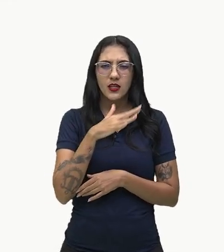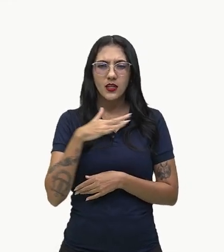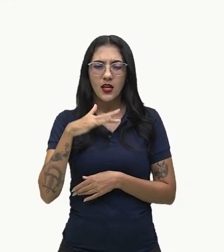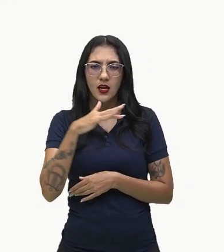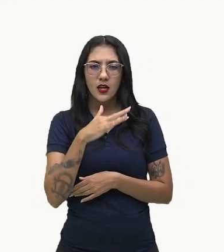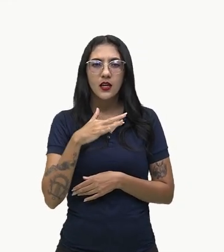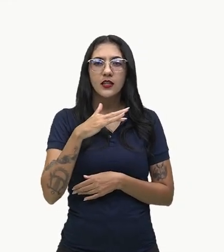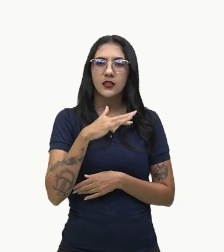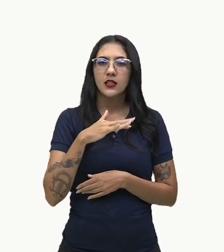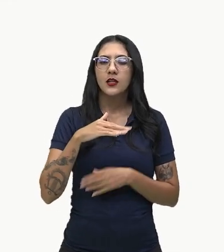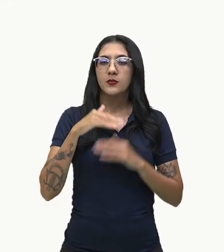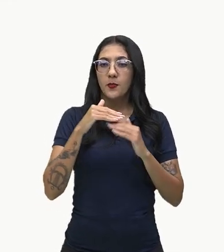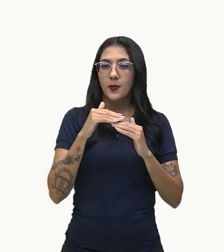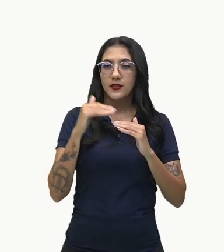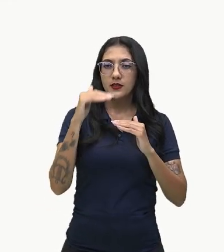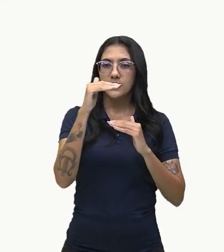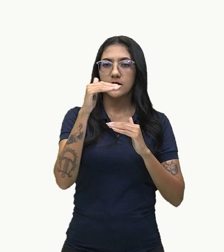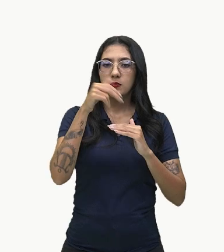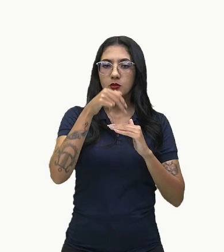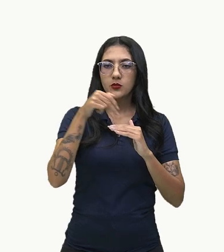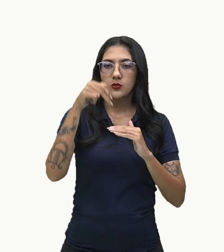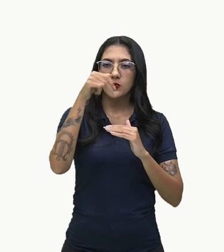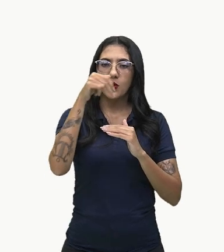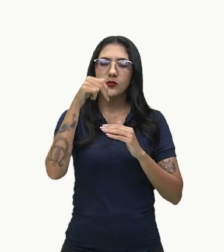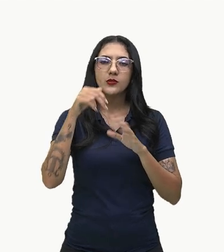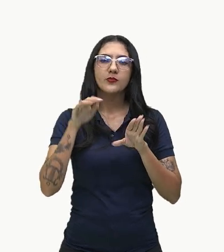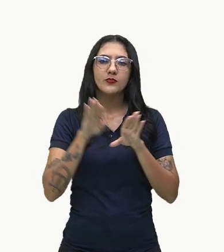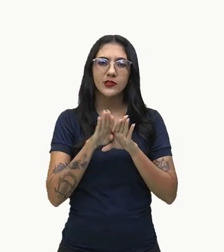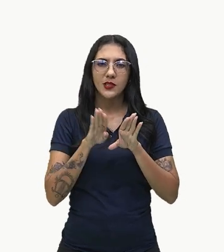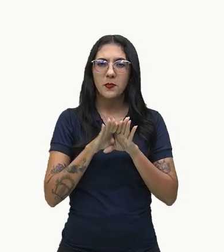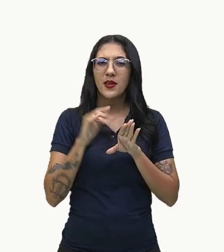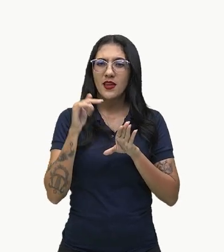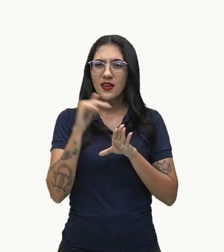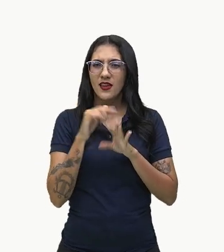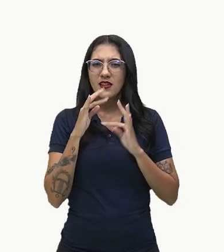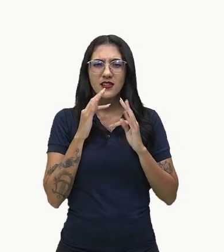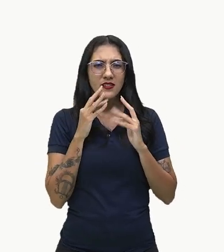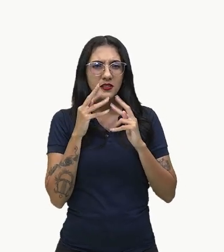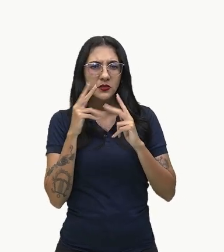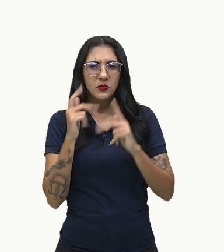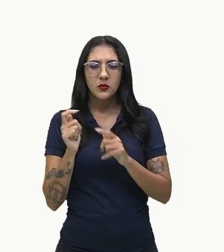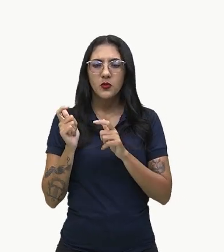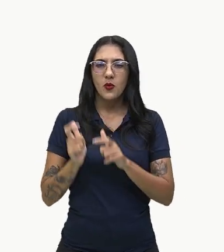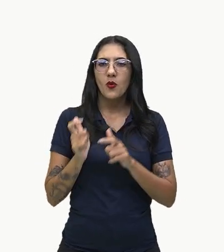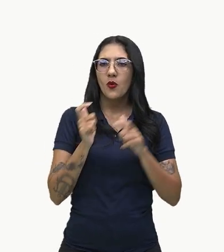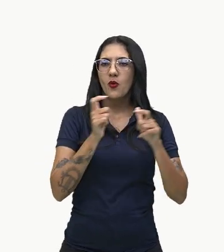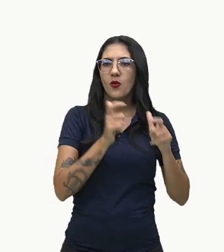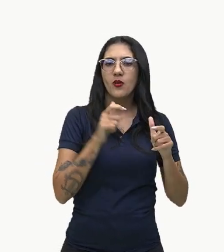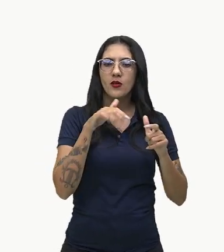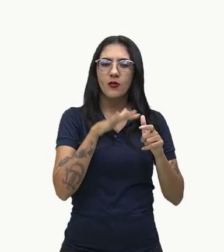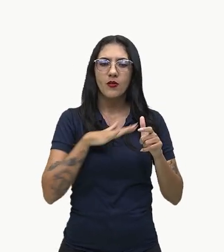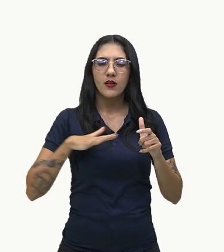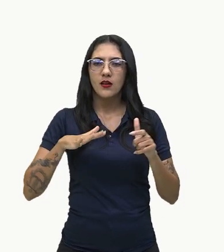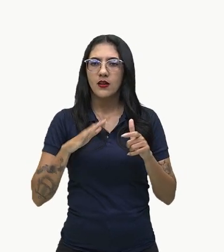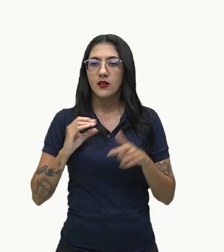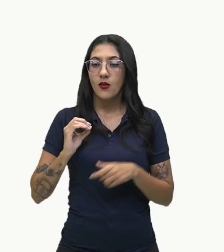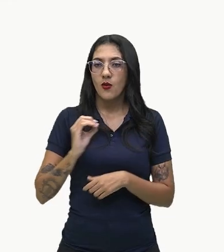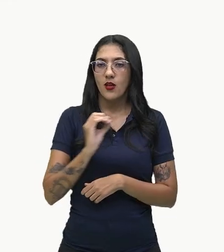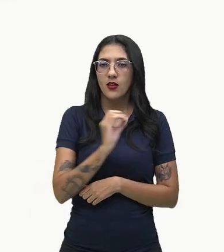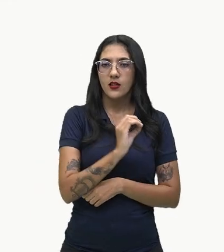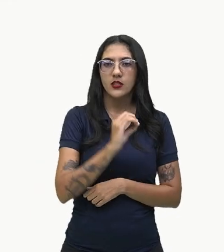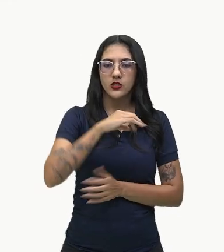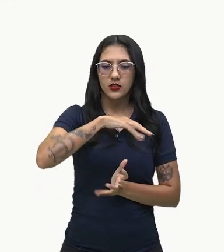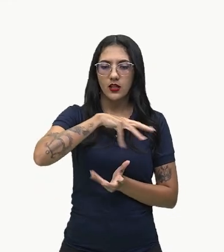no hemisfério norte, e ele está totalmente localizado no hemisfério oeste da